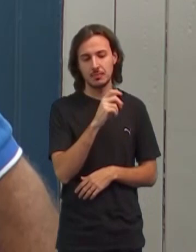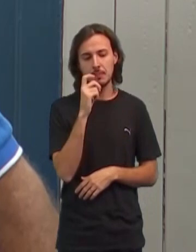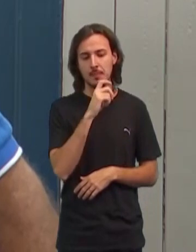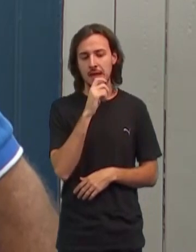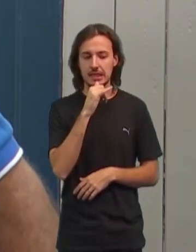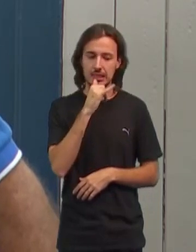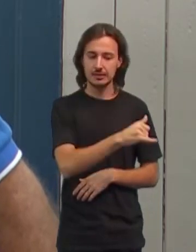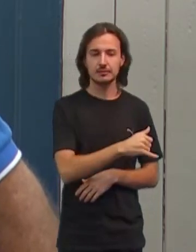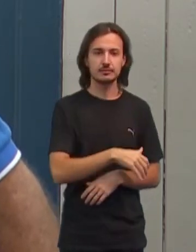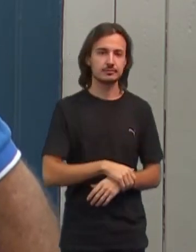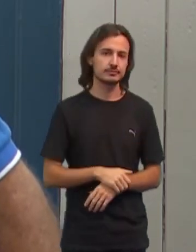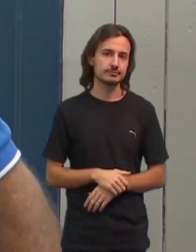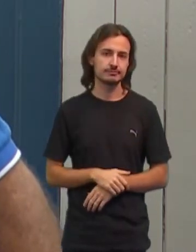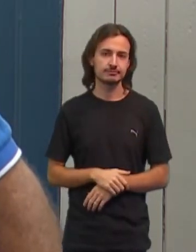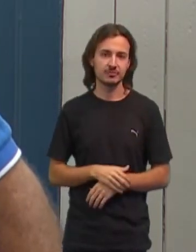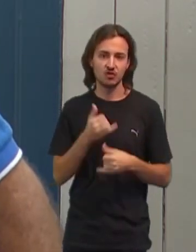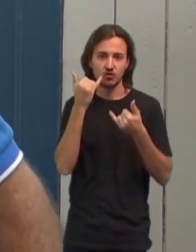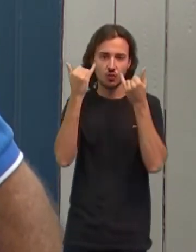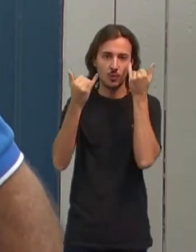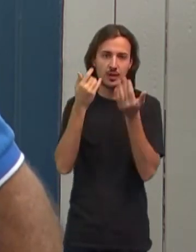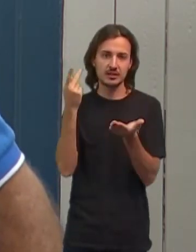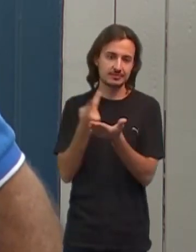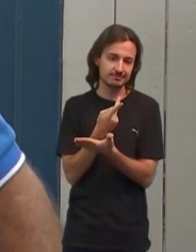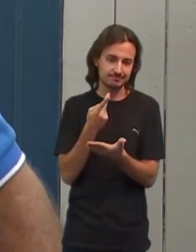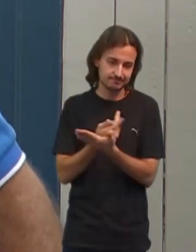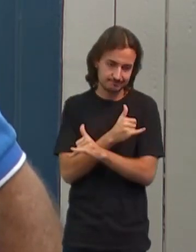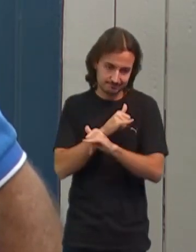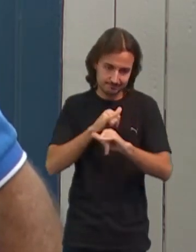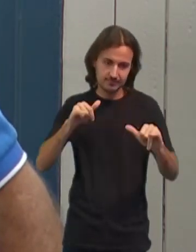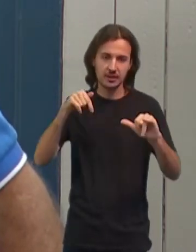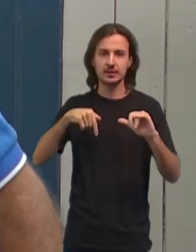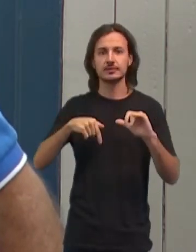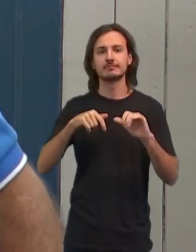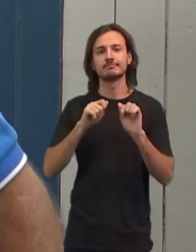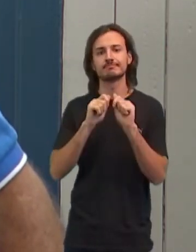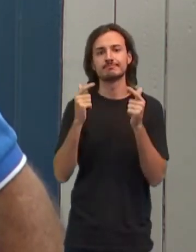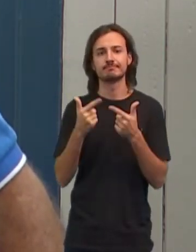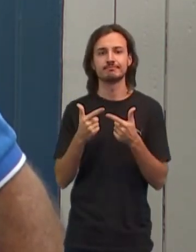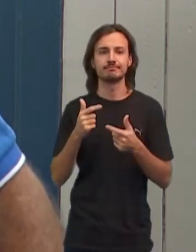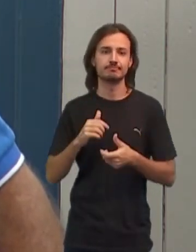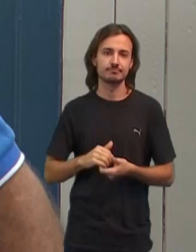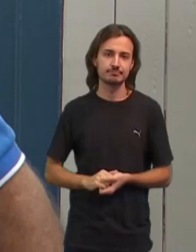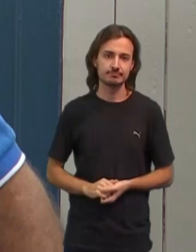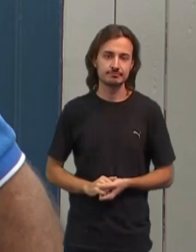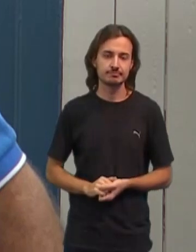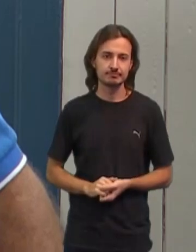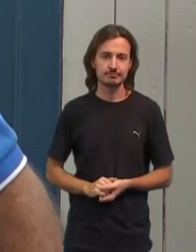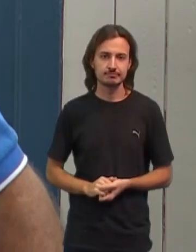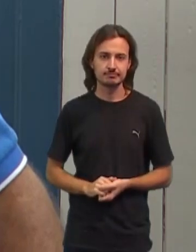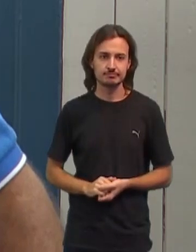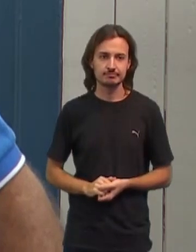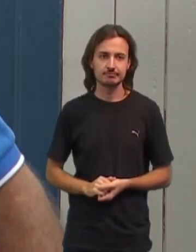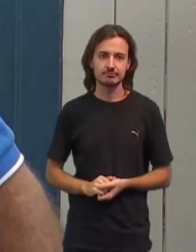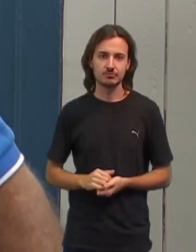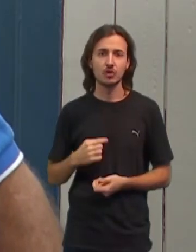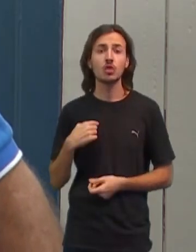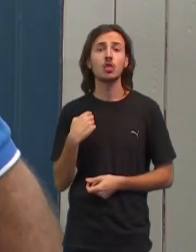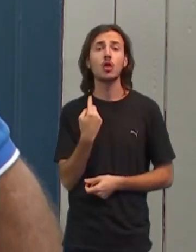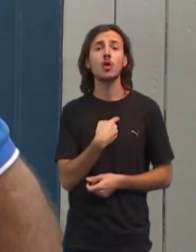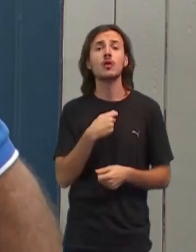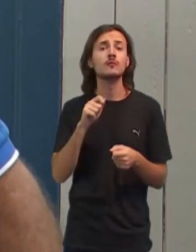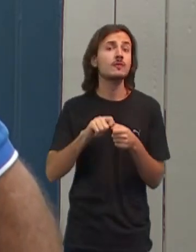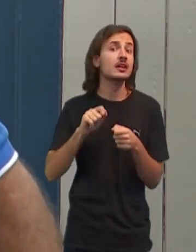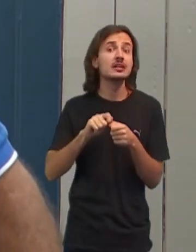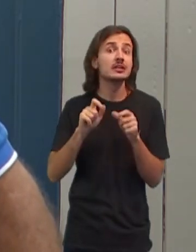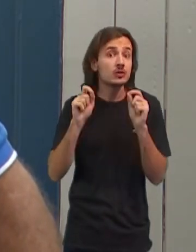para a Casa Legislativa. Qual ação administrativa nós vamos tomar contra isso? Agora fica a pergunta